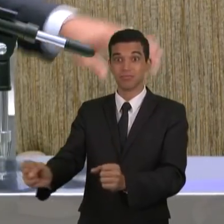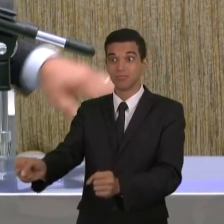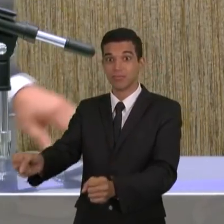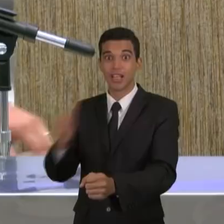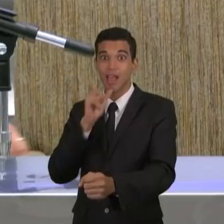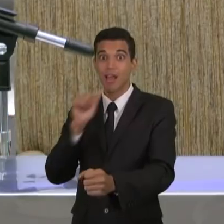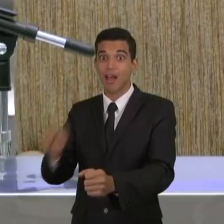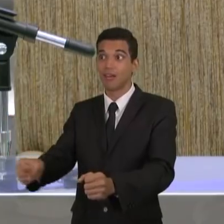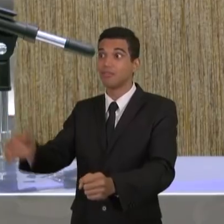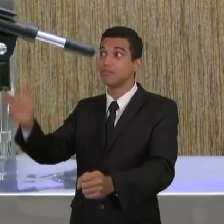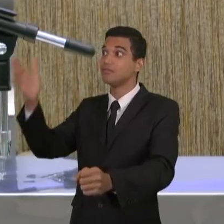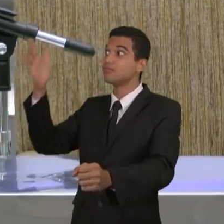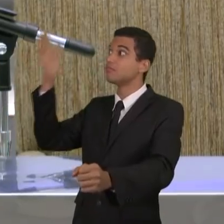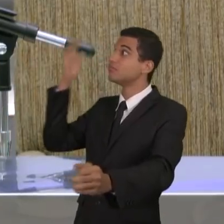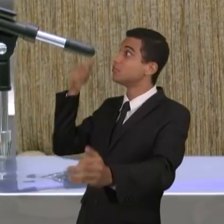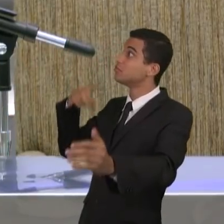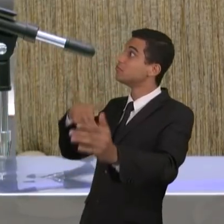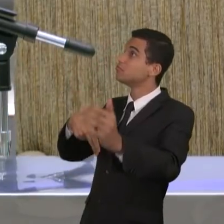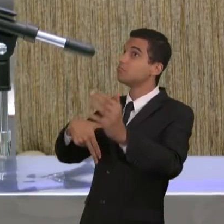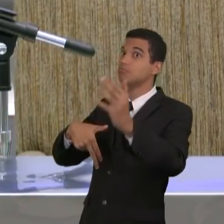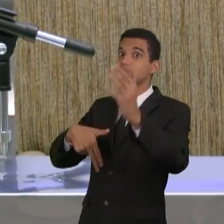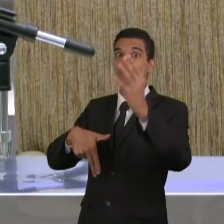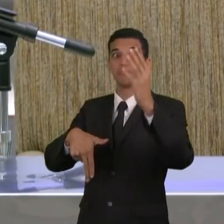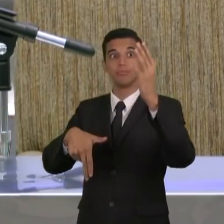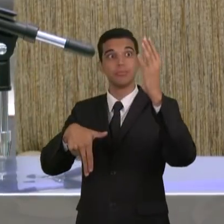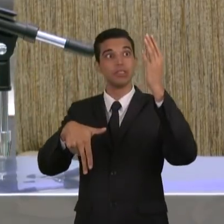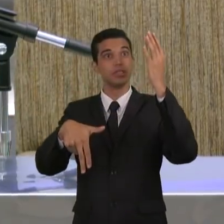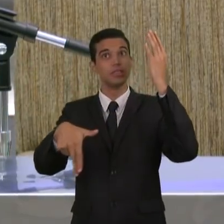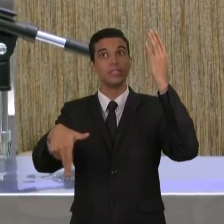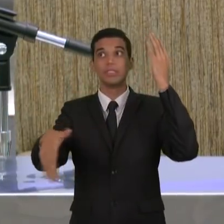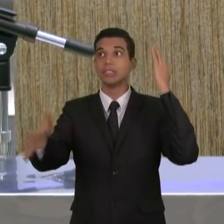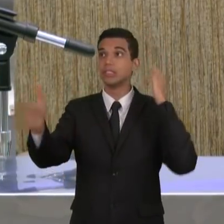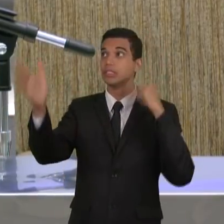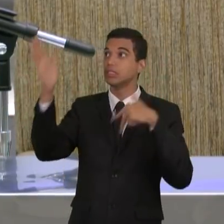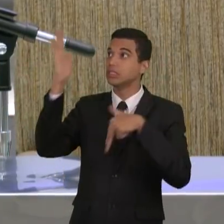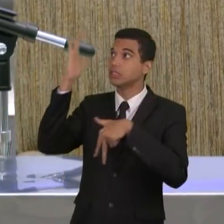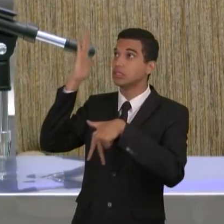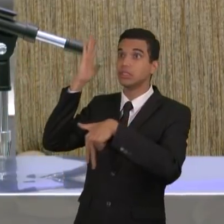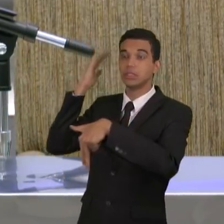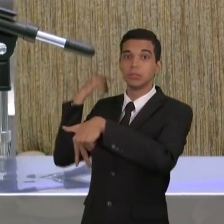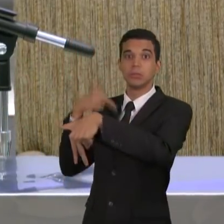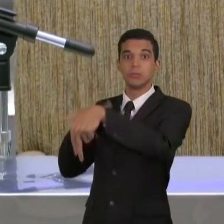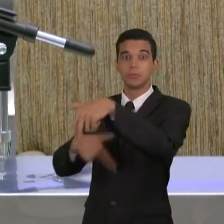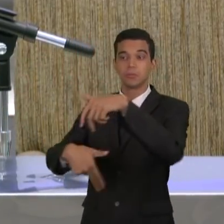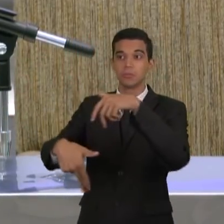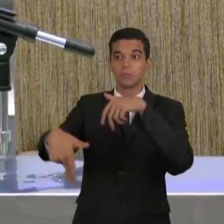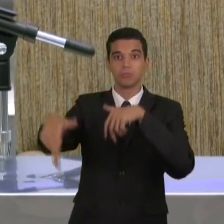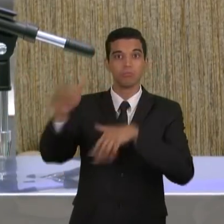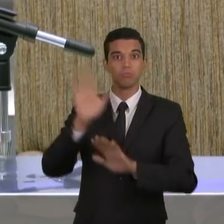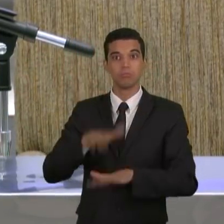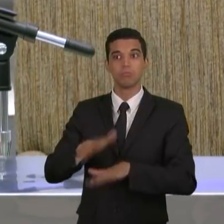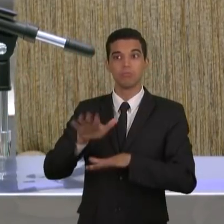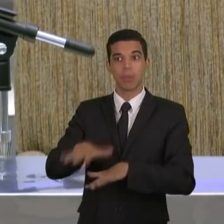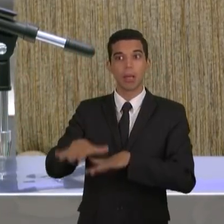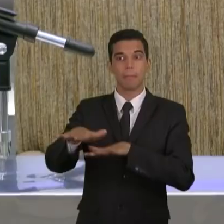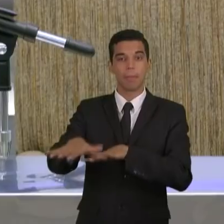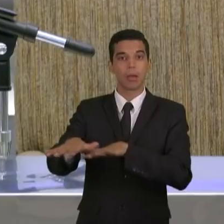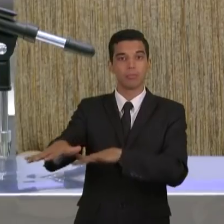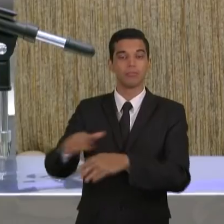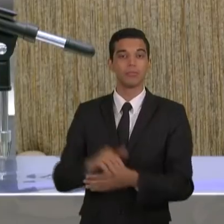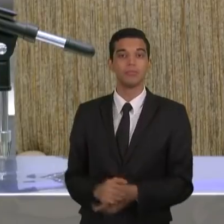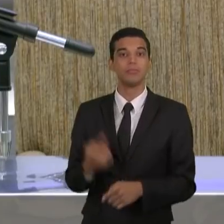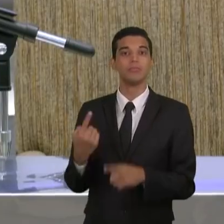e esta noite é em nome de Jesus o que